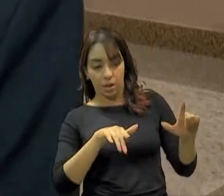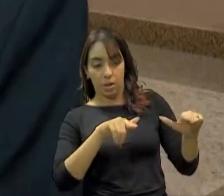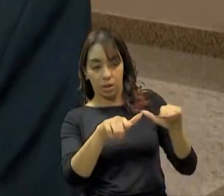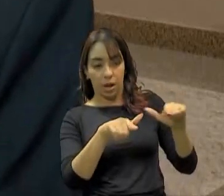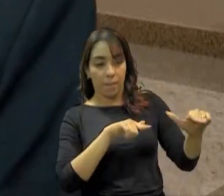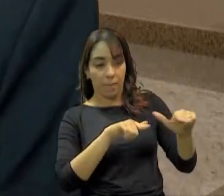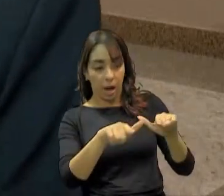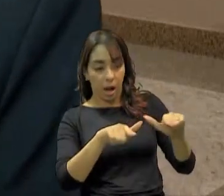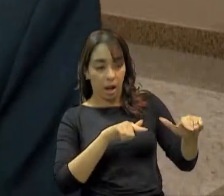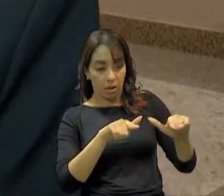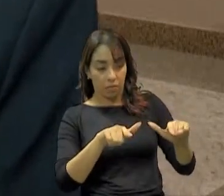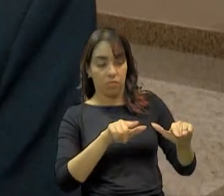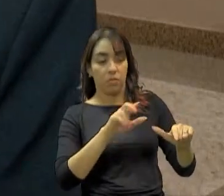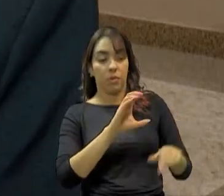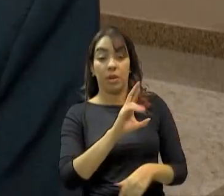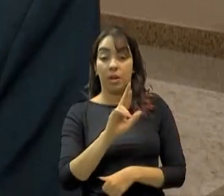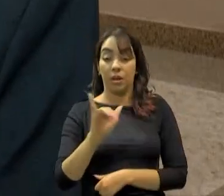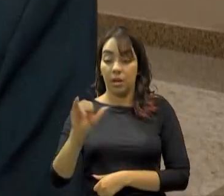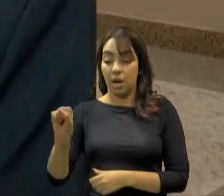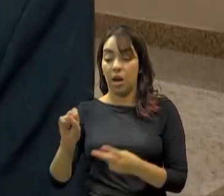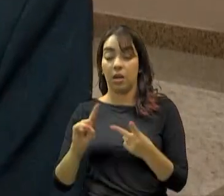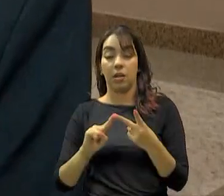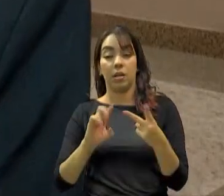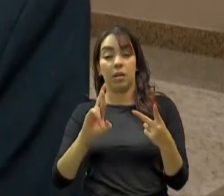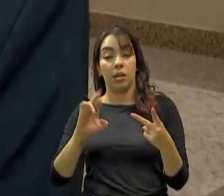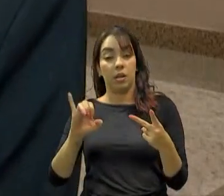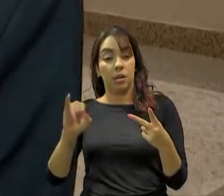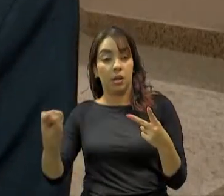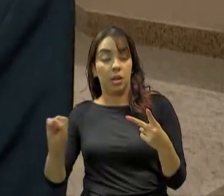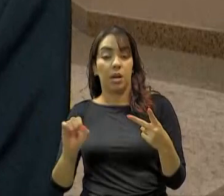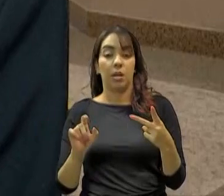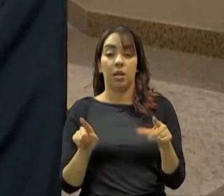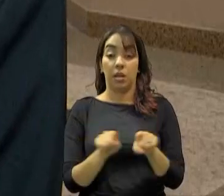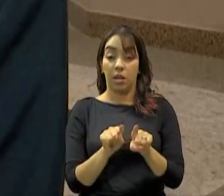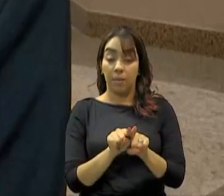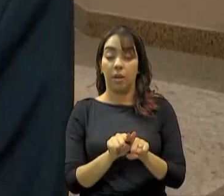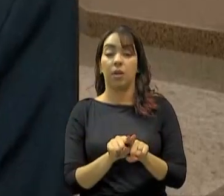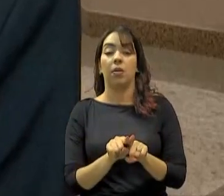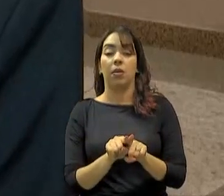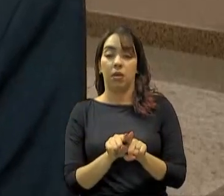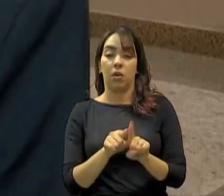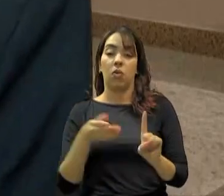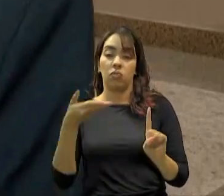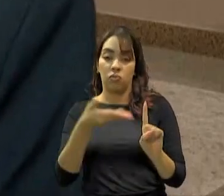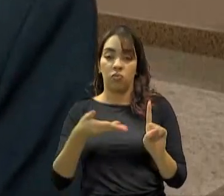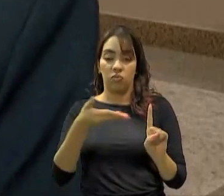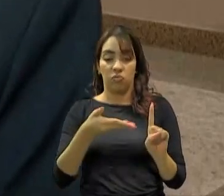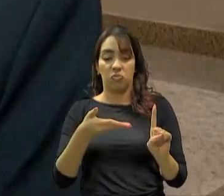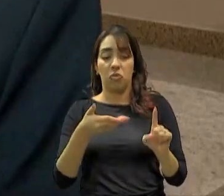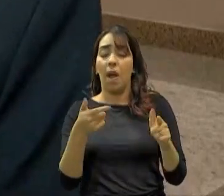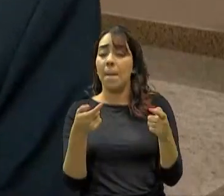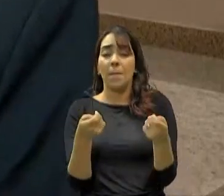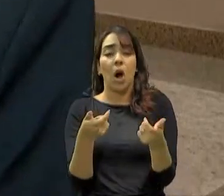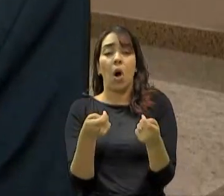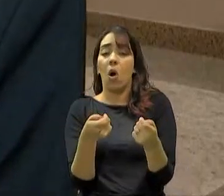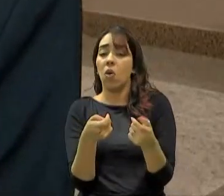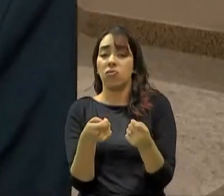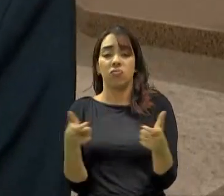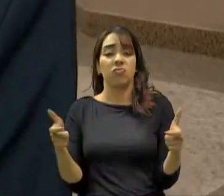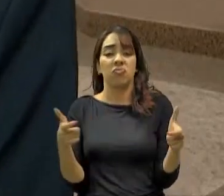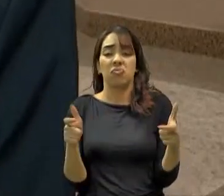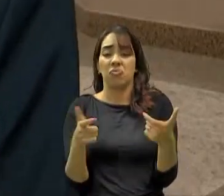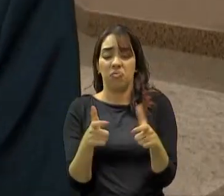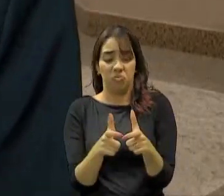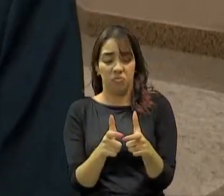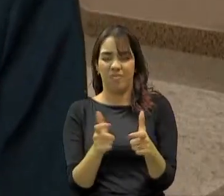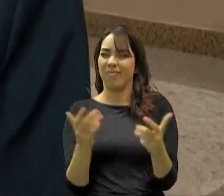proteção social como Cras creas ou mesmo acompanhados pelo conselho tutelar Eles são muito baixas muito baixas meso comparado com